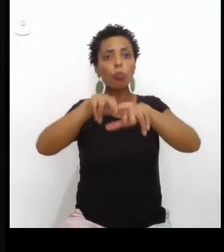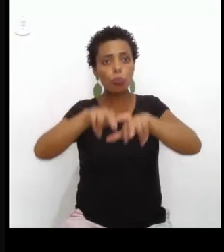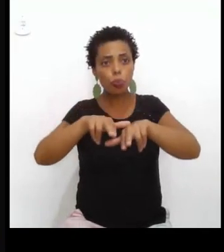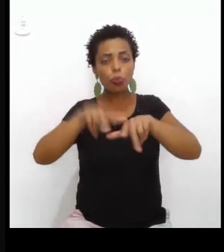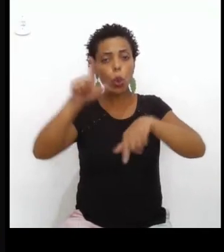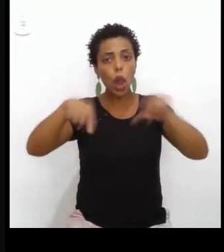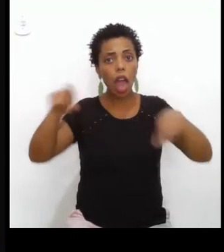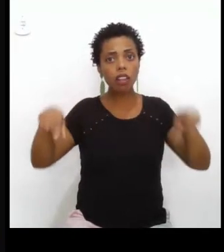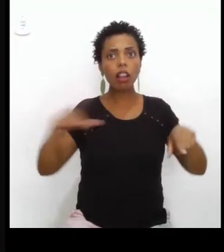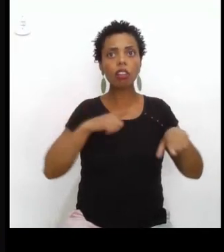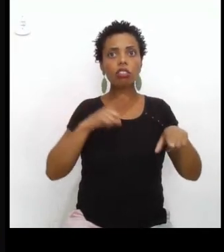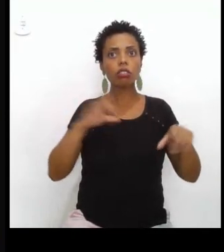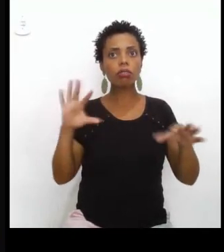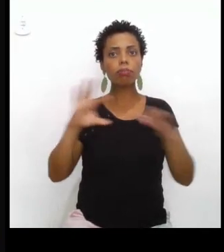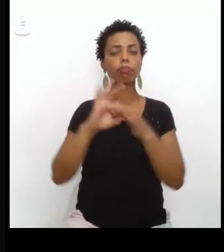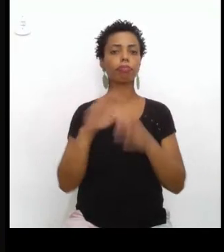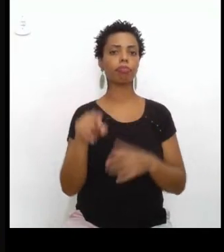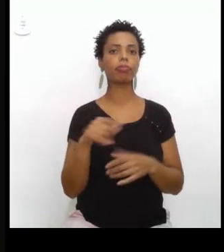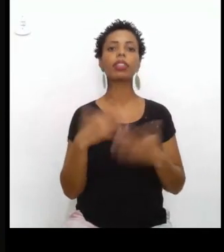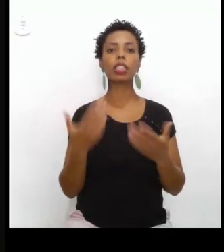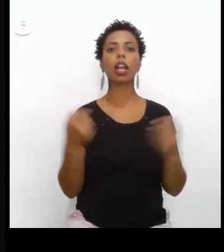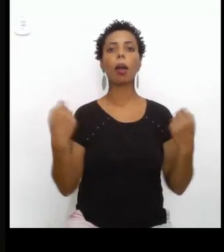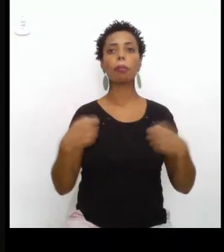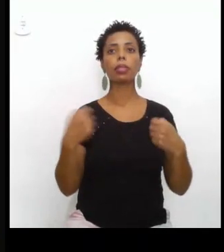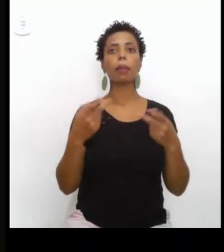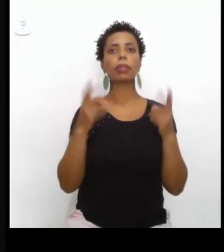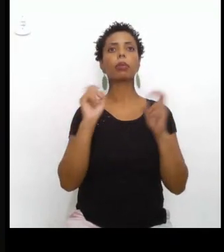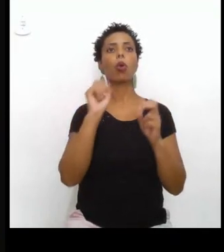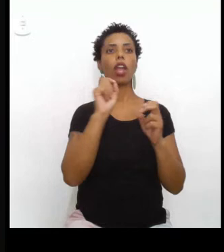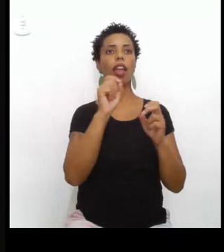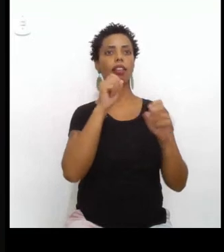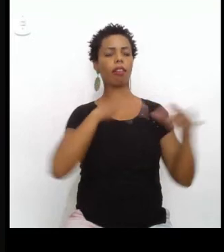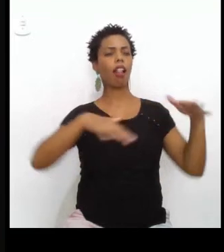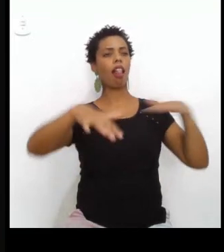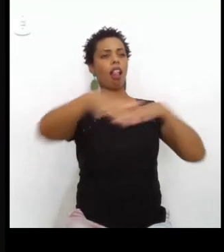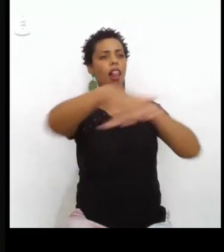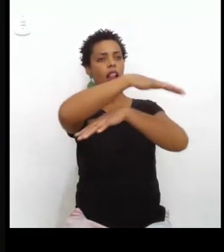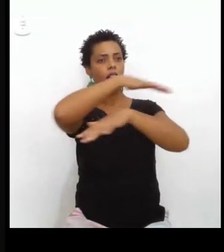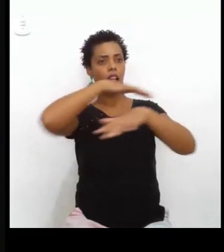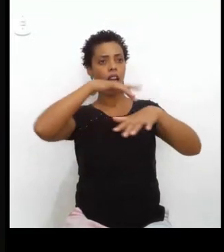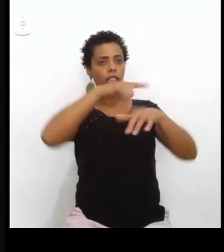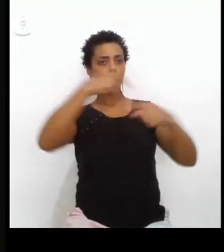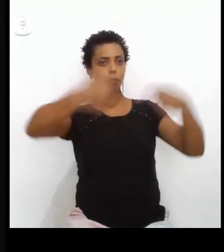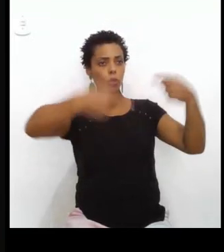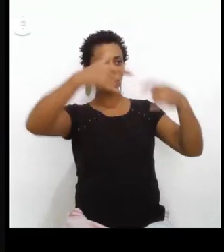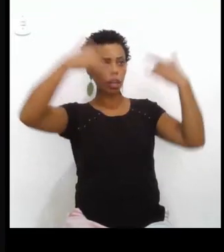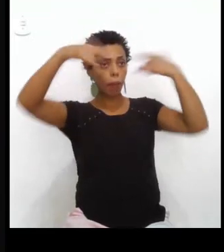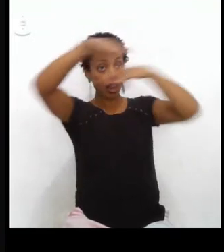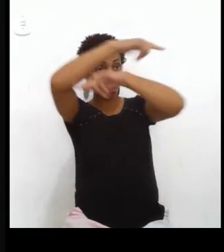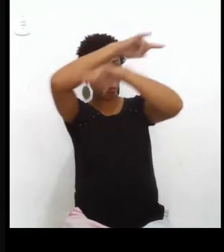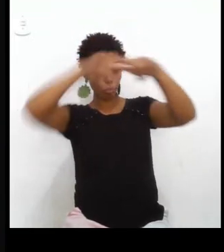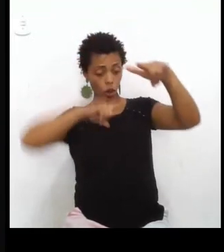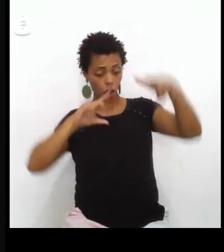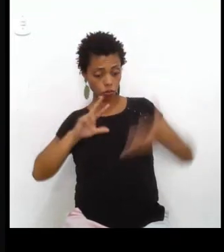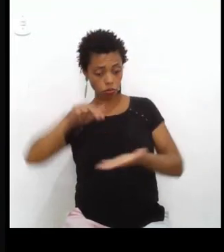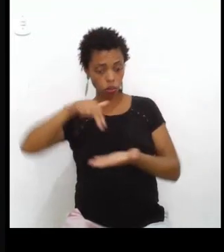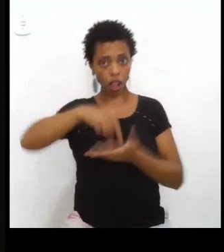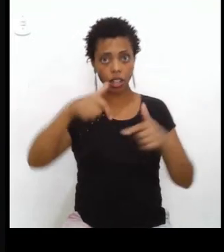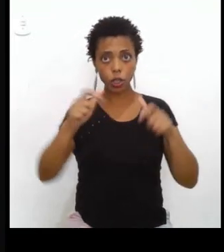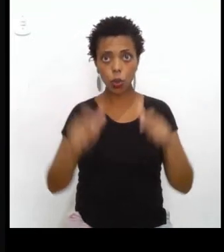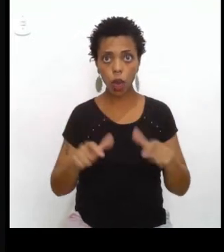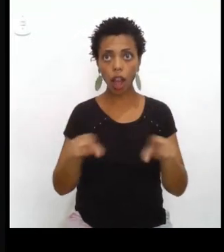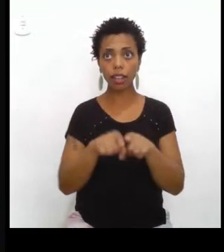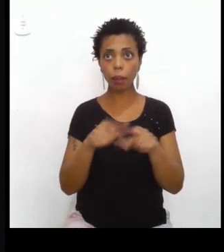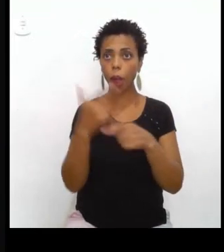preciso reconhecer que esse Arsenal político simbólico que manipula Inclusive a minha presença neste lugar e a presença das outras pessoas